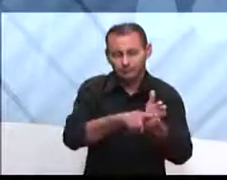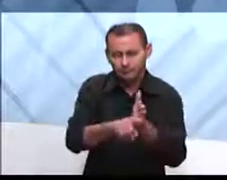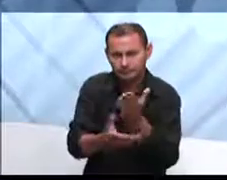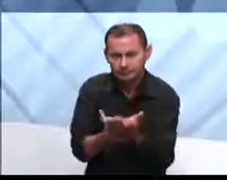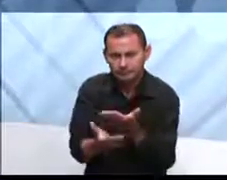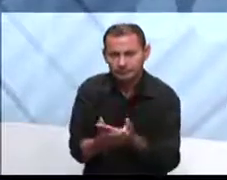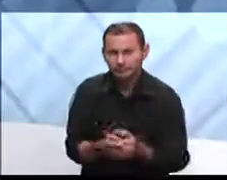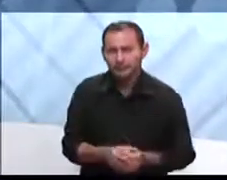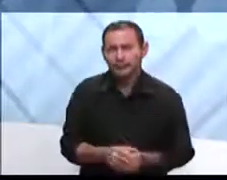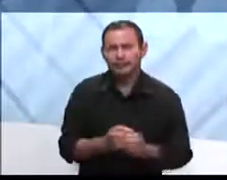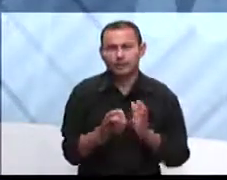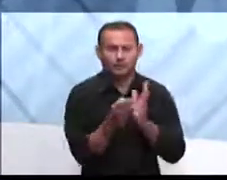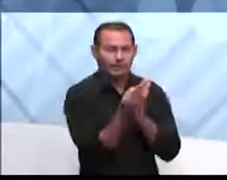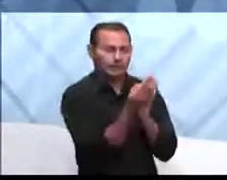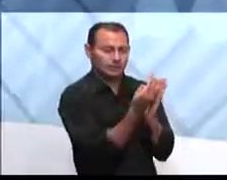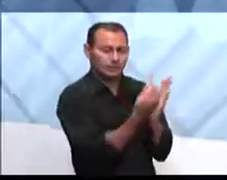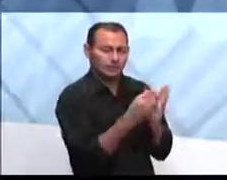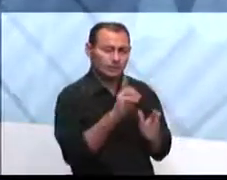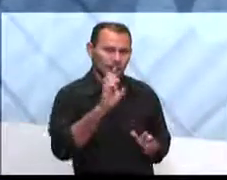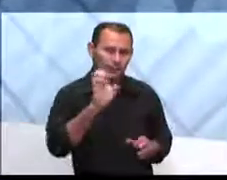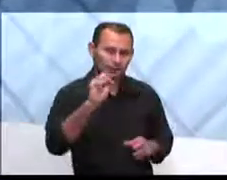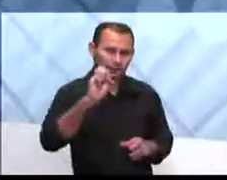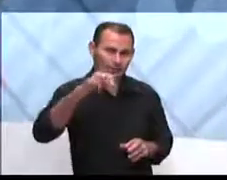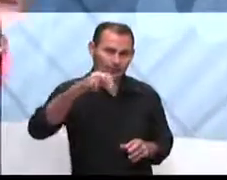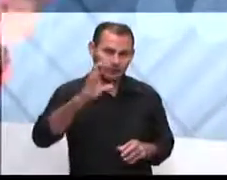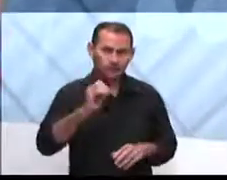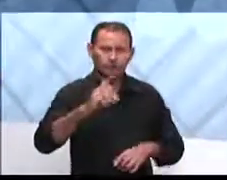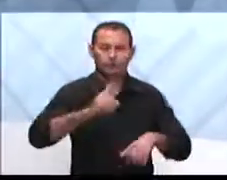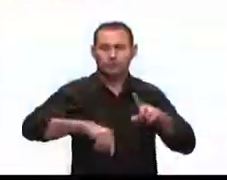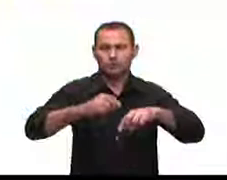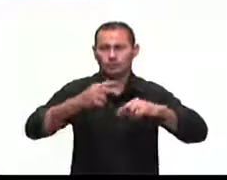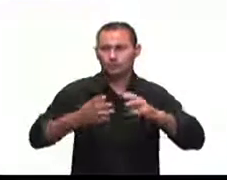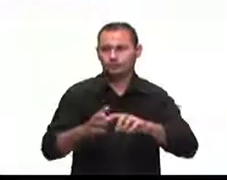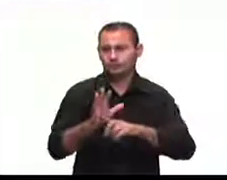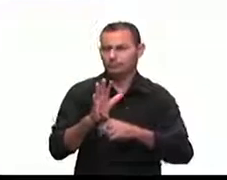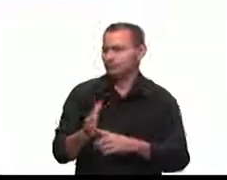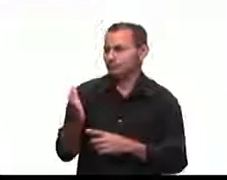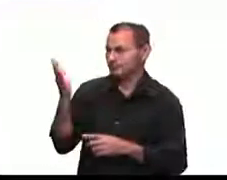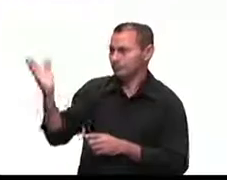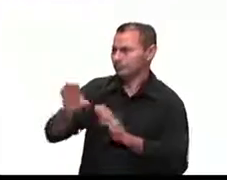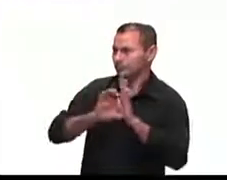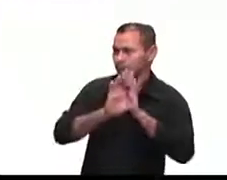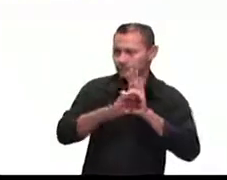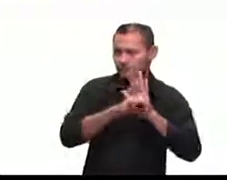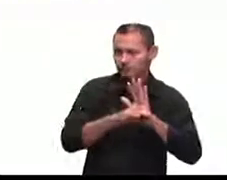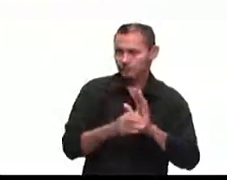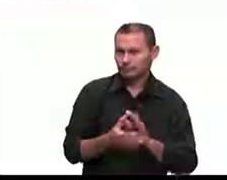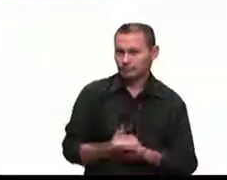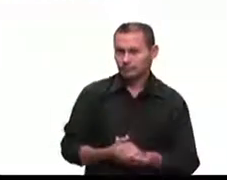de desenho do produto. Então, indo ao quadro, os conceitos.